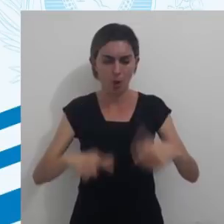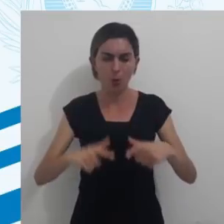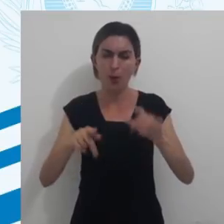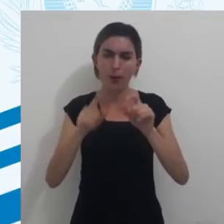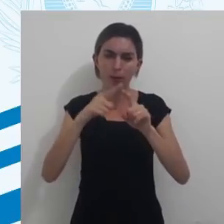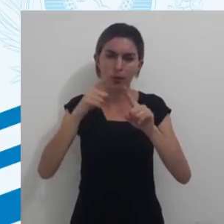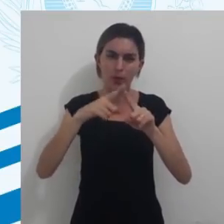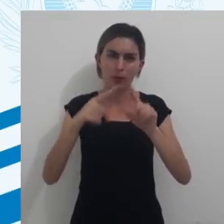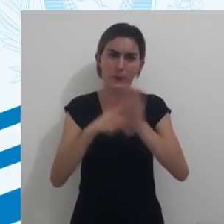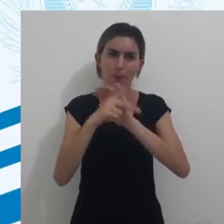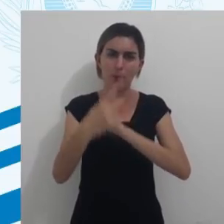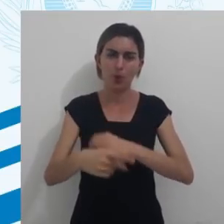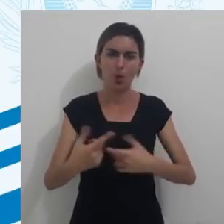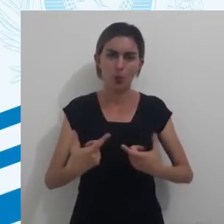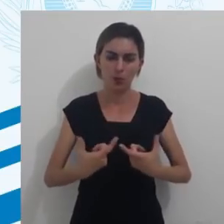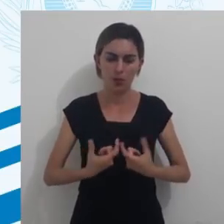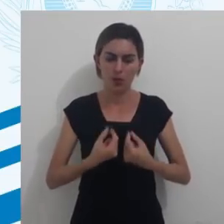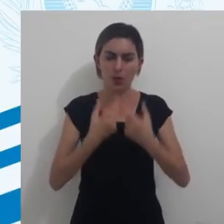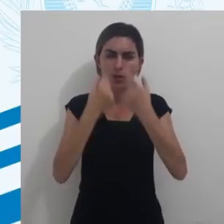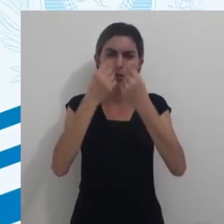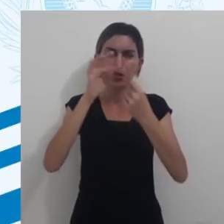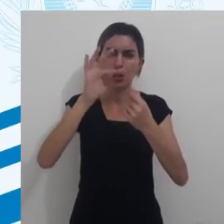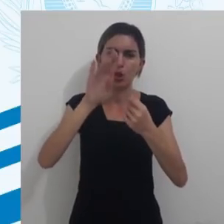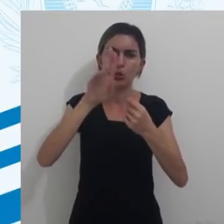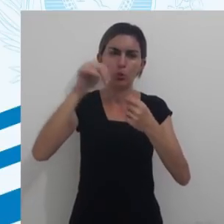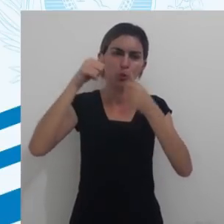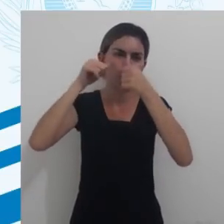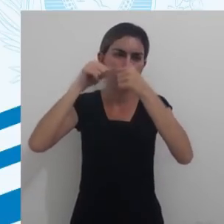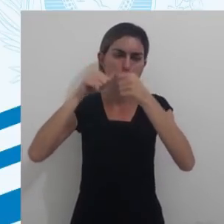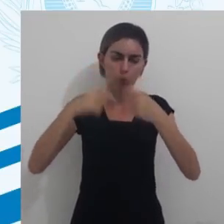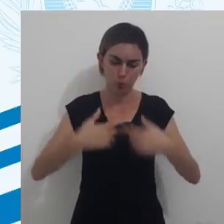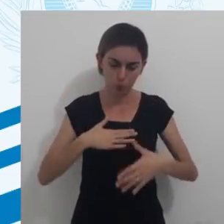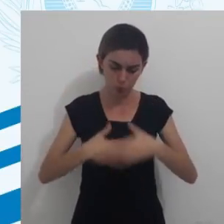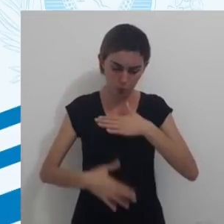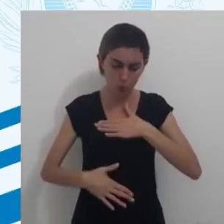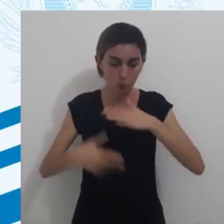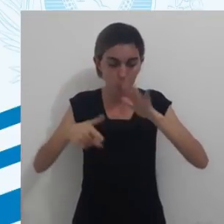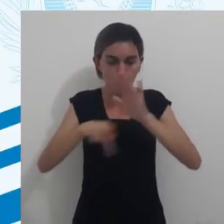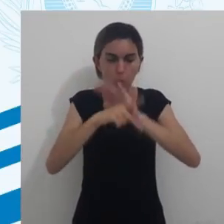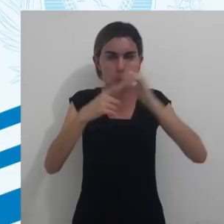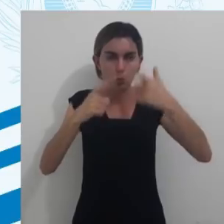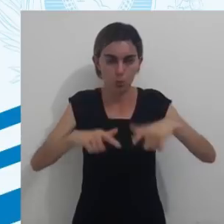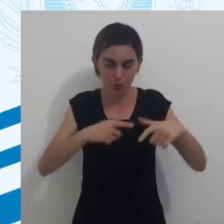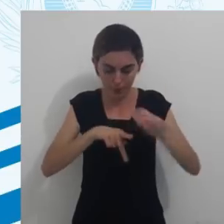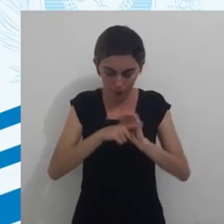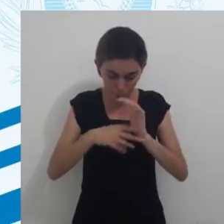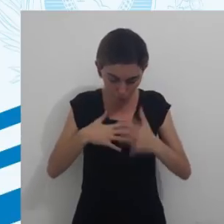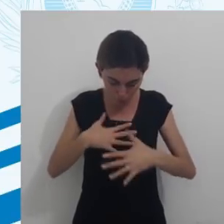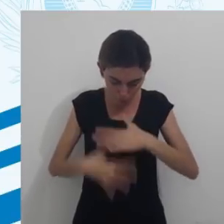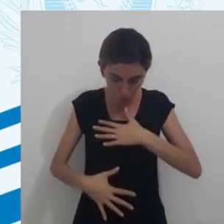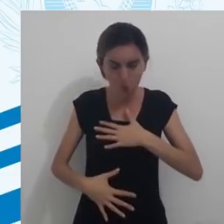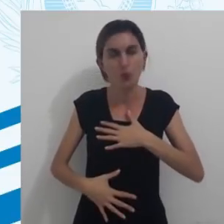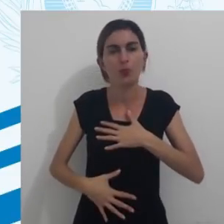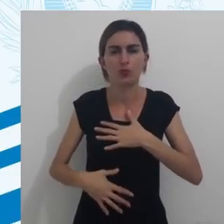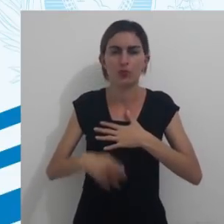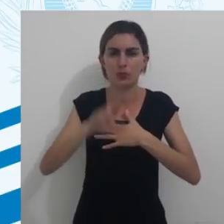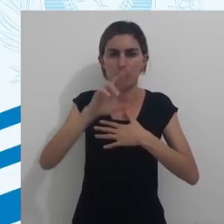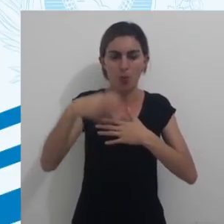tipos específicos de tumores e em locais específicos do corpo humano. Para isso são utilizadas